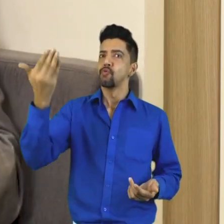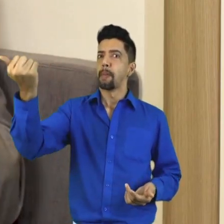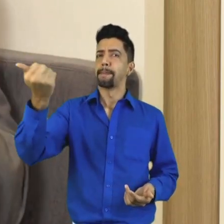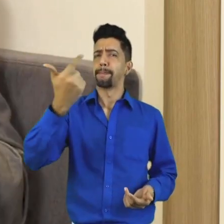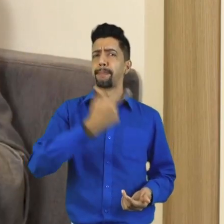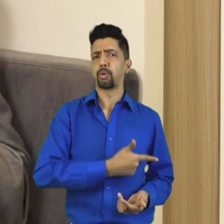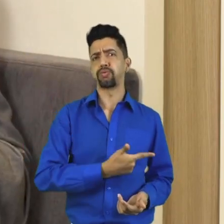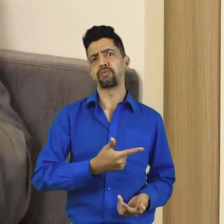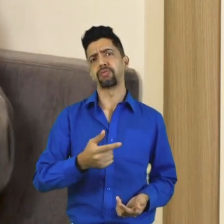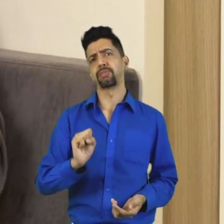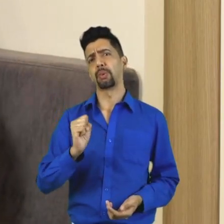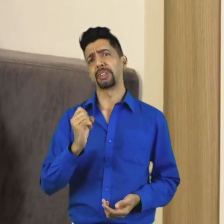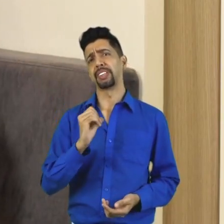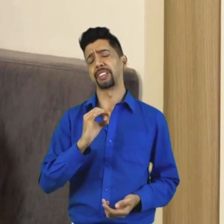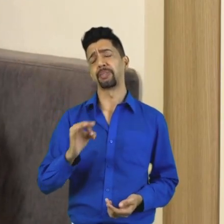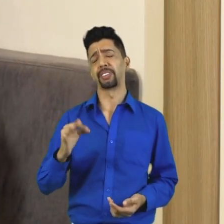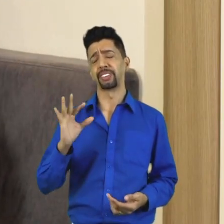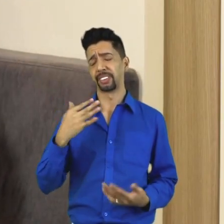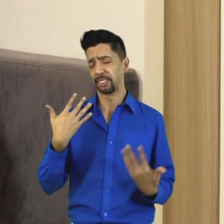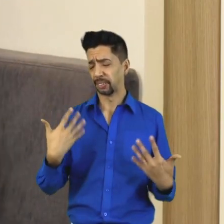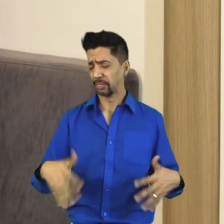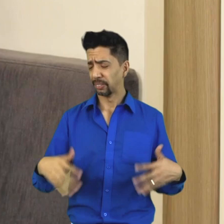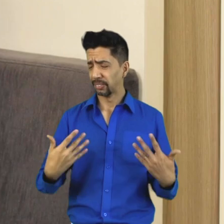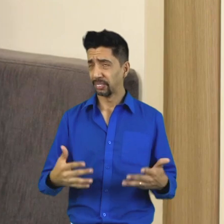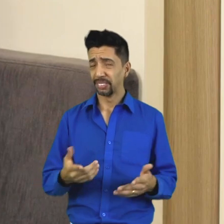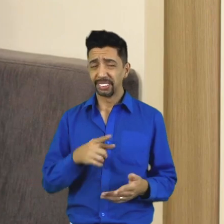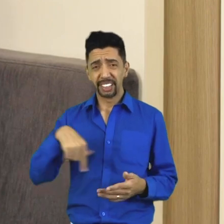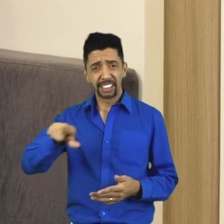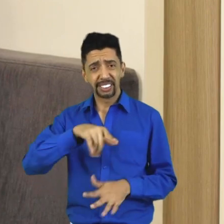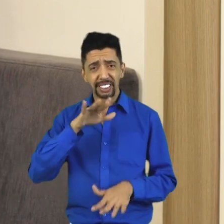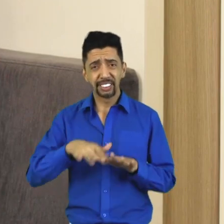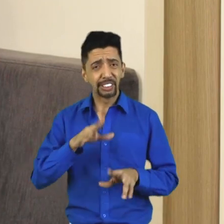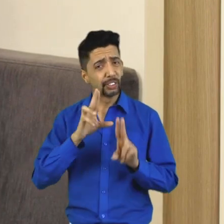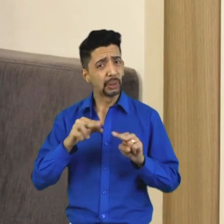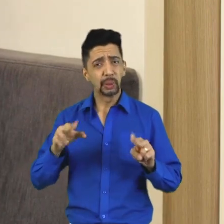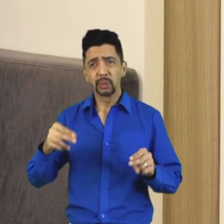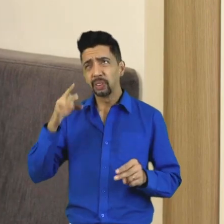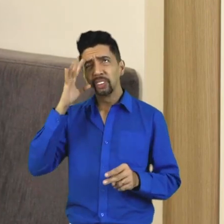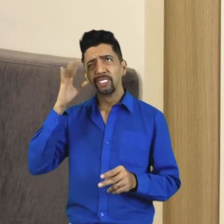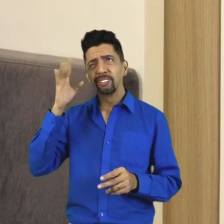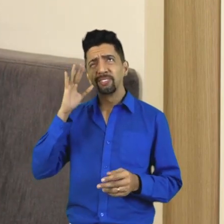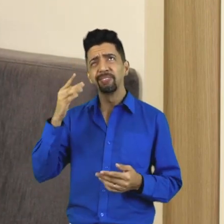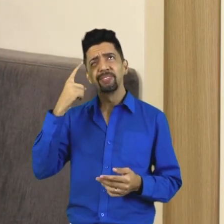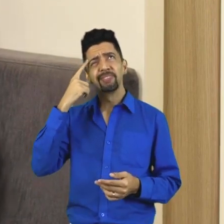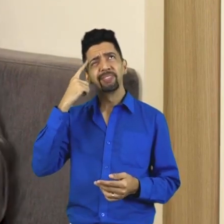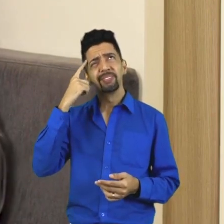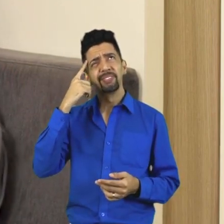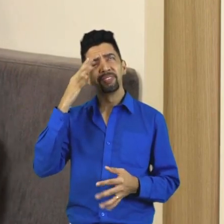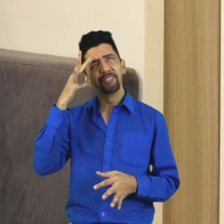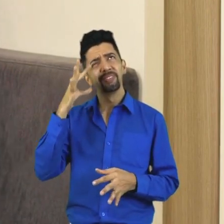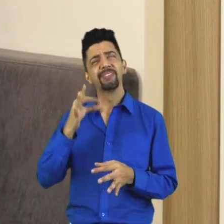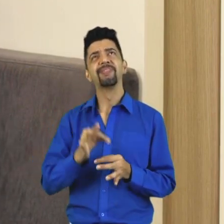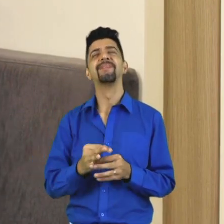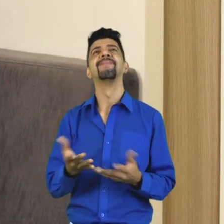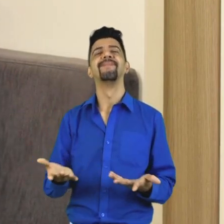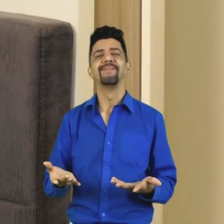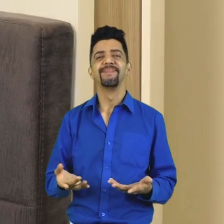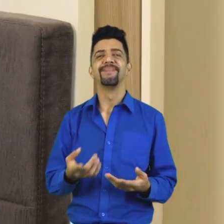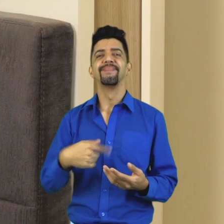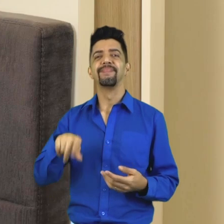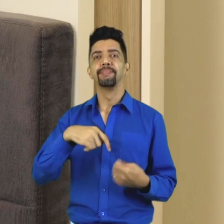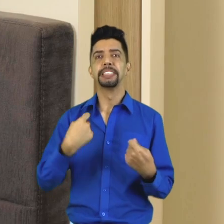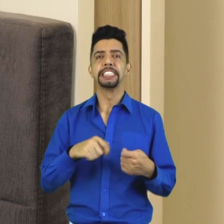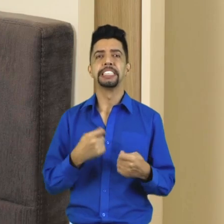esse desequilíbrio, essa realidade. E ela está aqui nesse vídeo para a gente entender e tomar algumas atitudes.